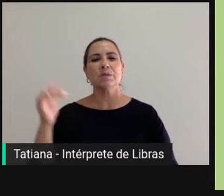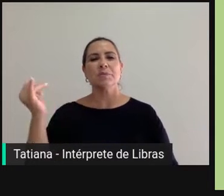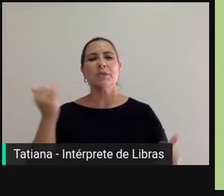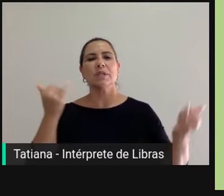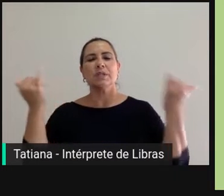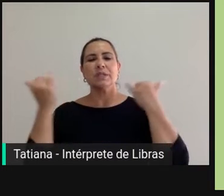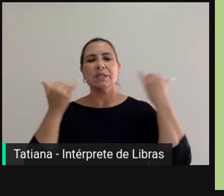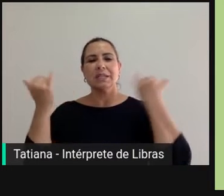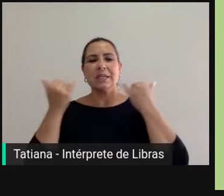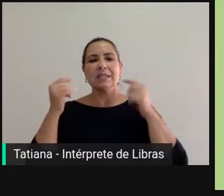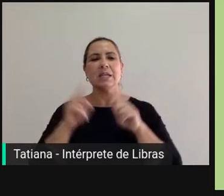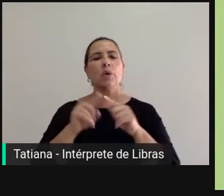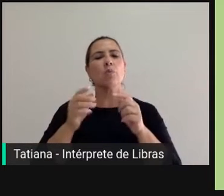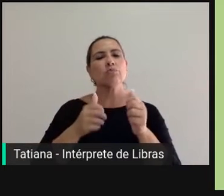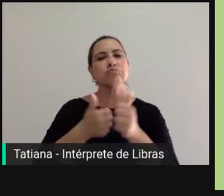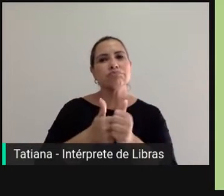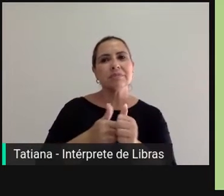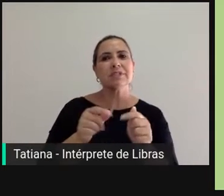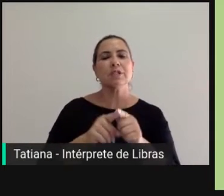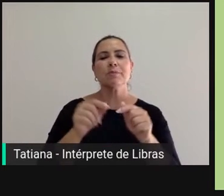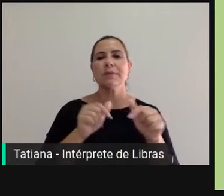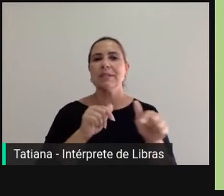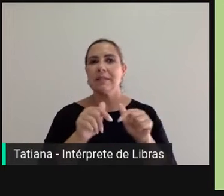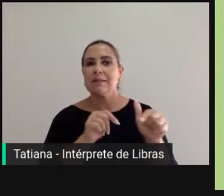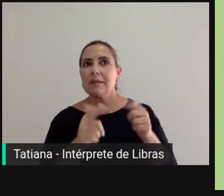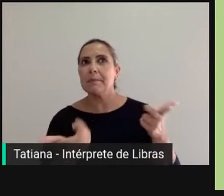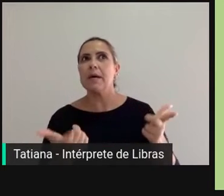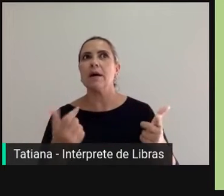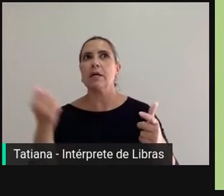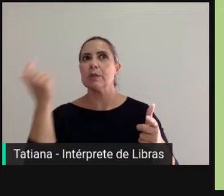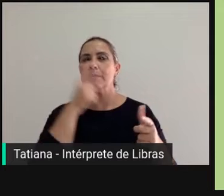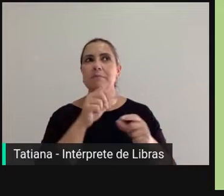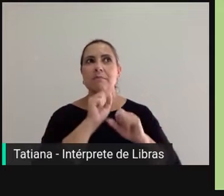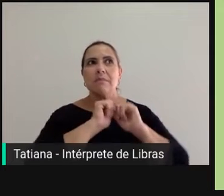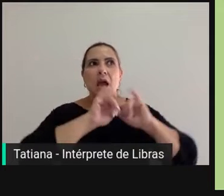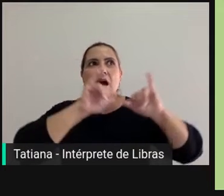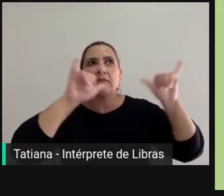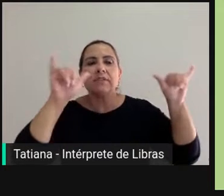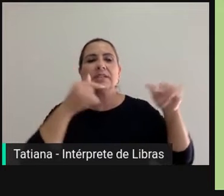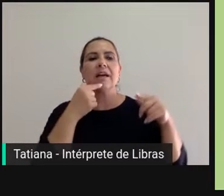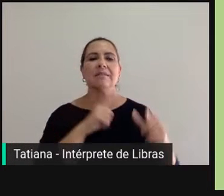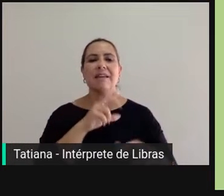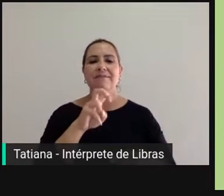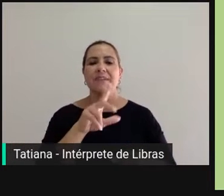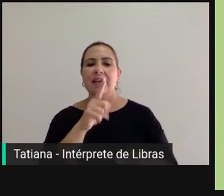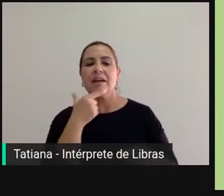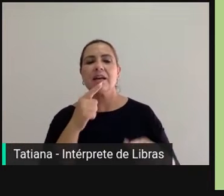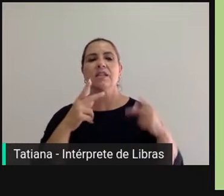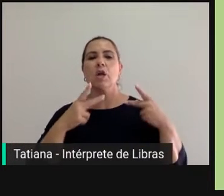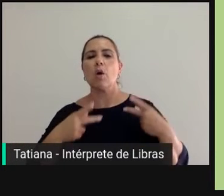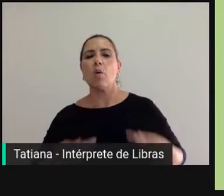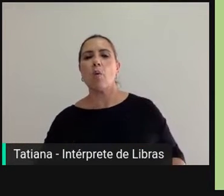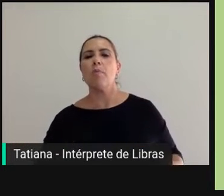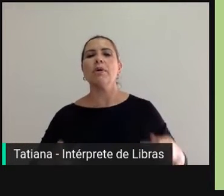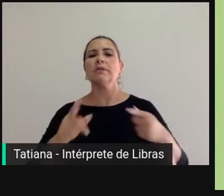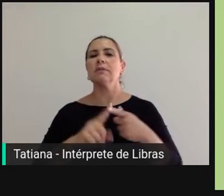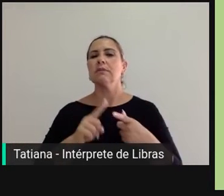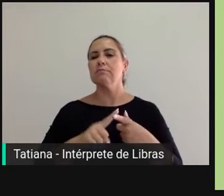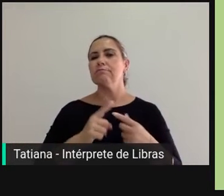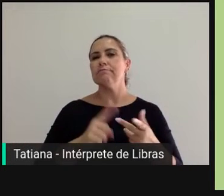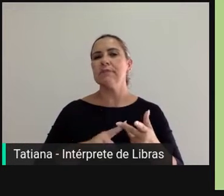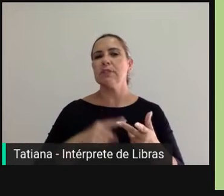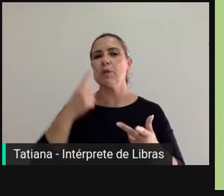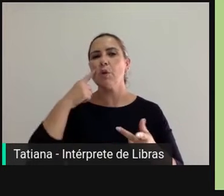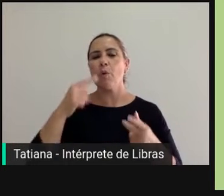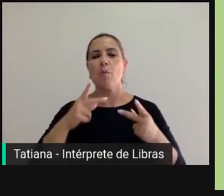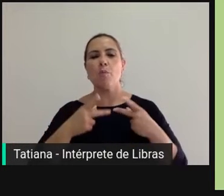para segmentar o emprego, para avaliar o seu ranking social, para avaliar o seu comportamento, para ver como você